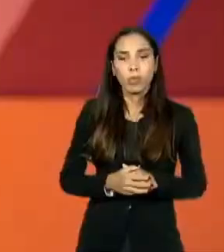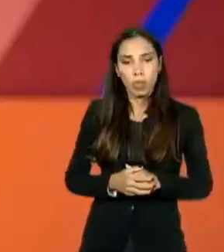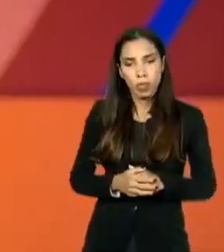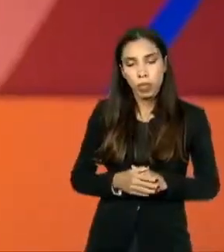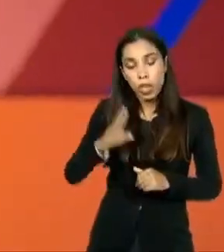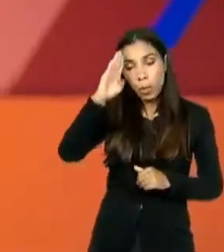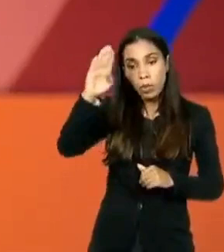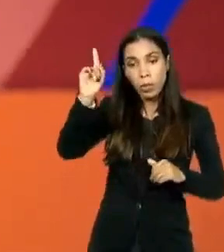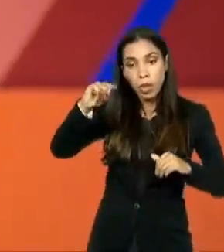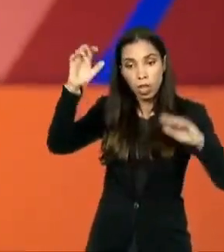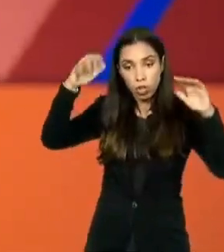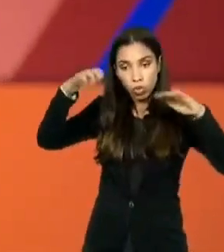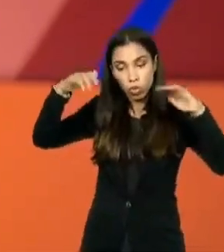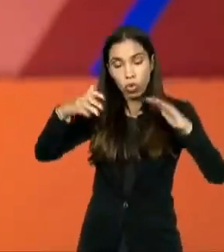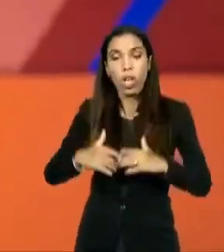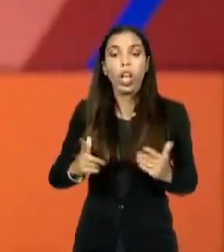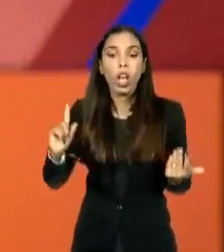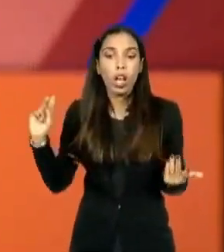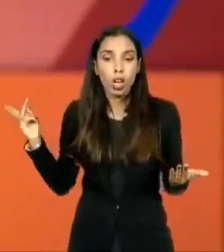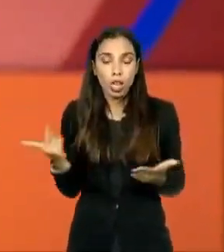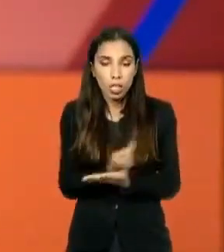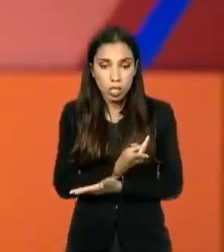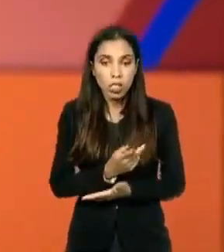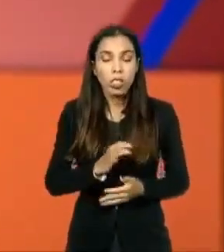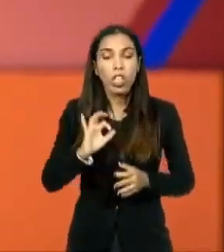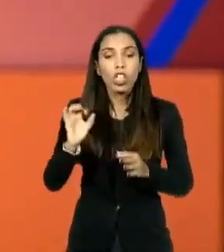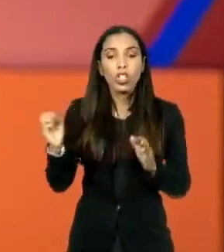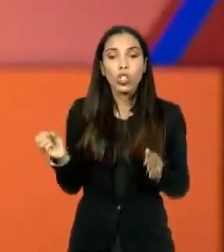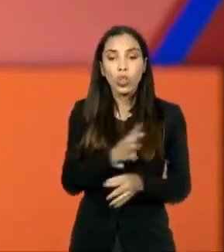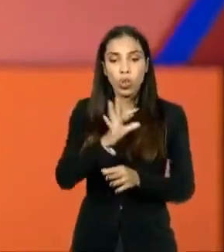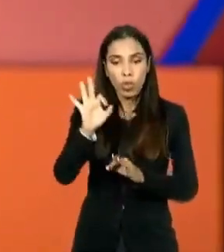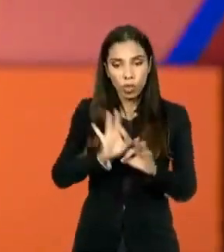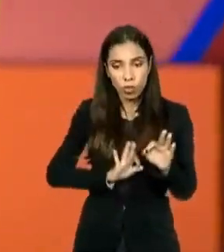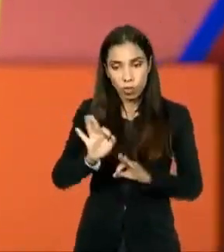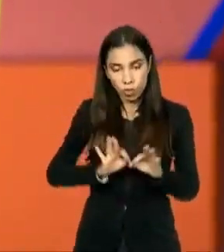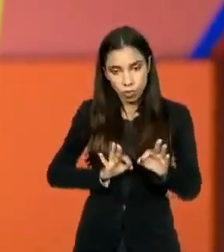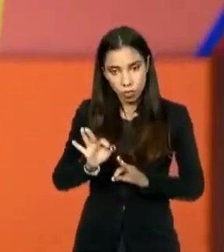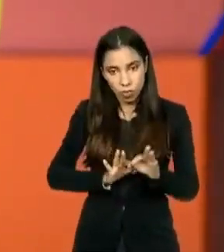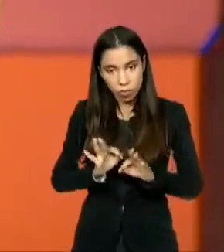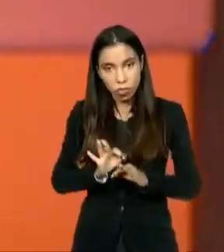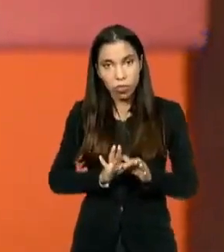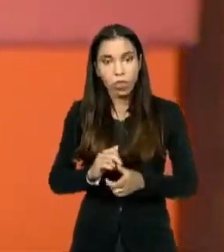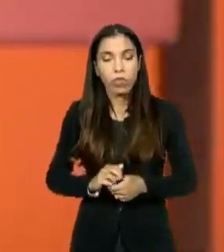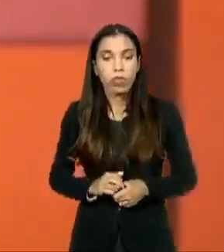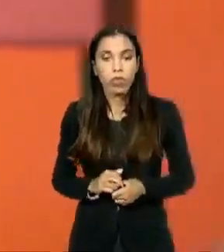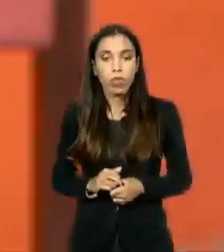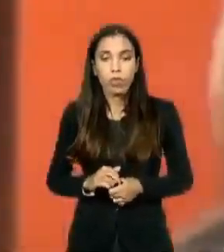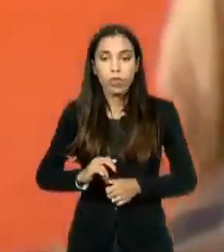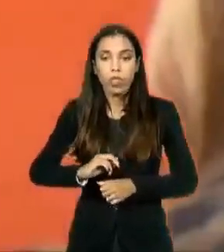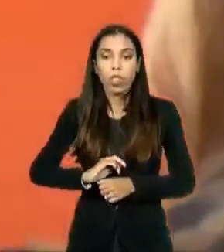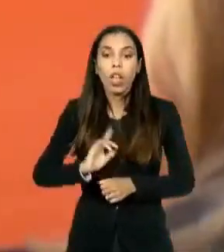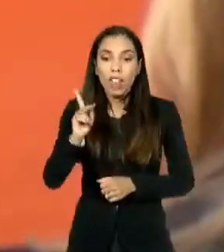principalmente de chuva. Então, o que acontece é o seguinte, um novo projeto, chamado Trincheira Climática, que diz sobre